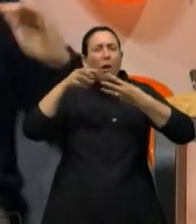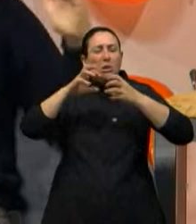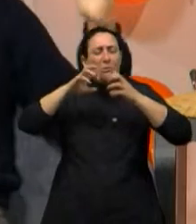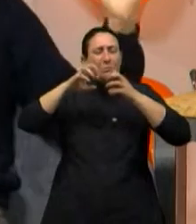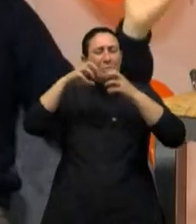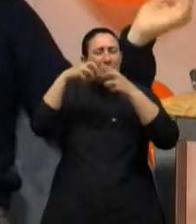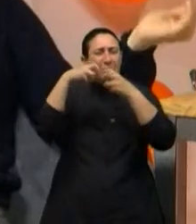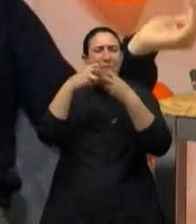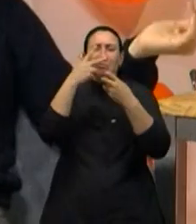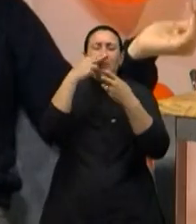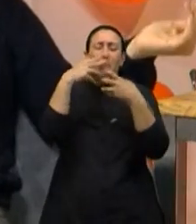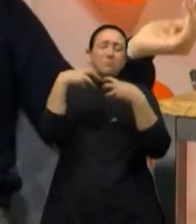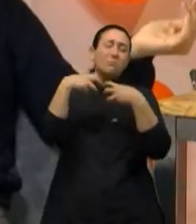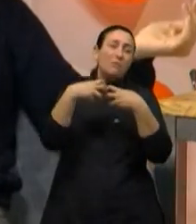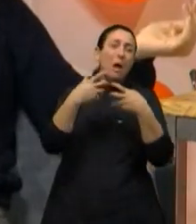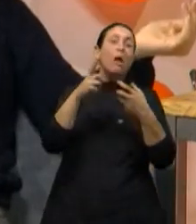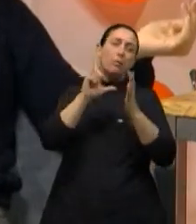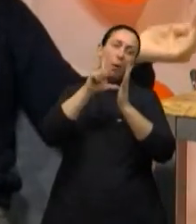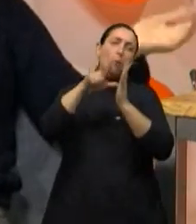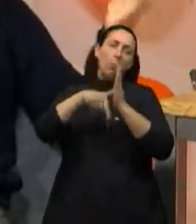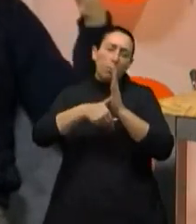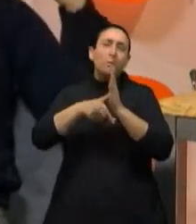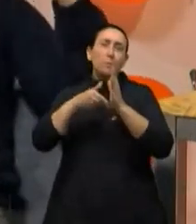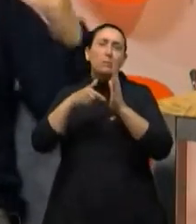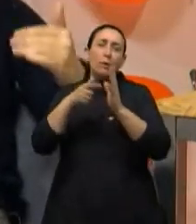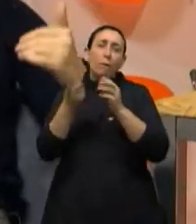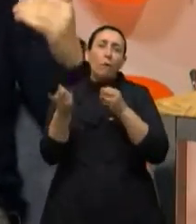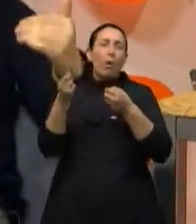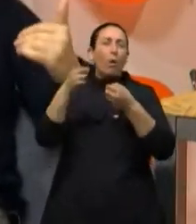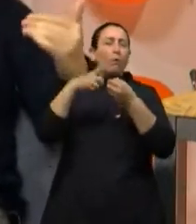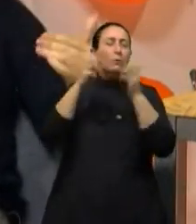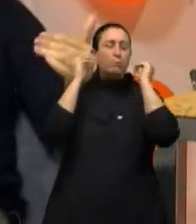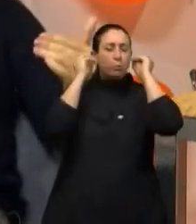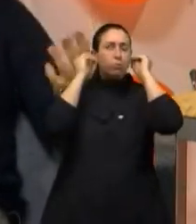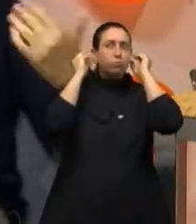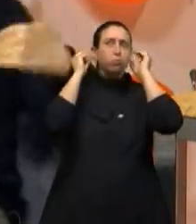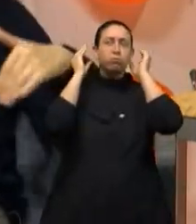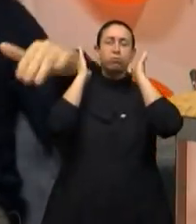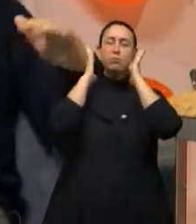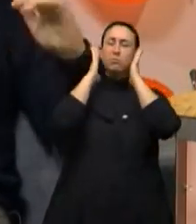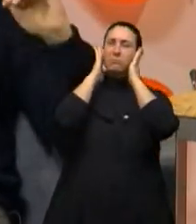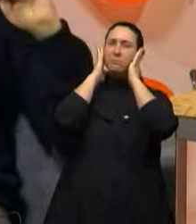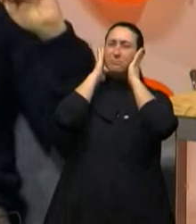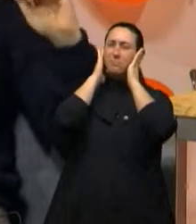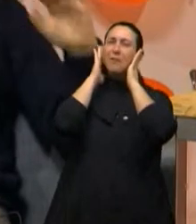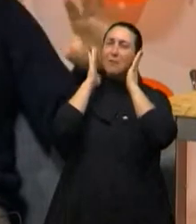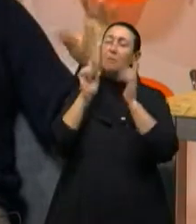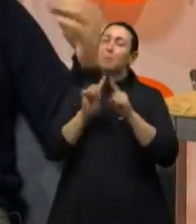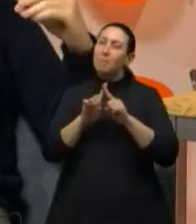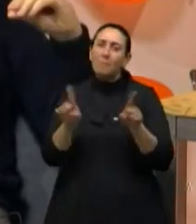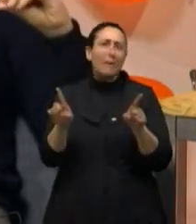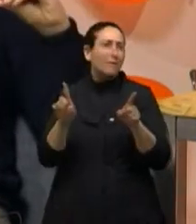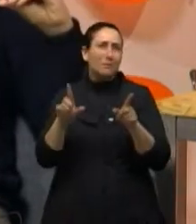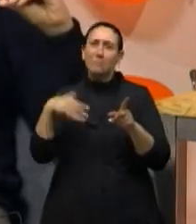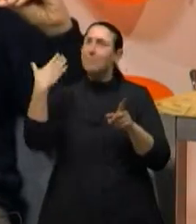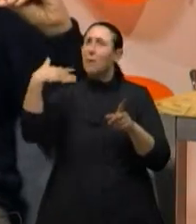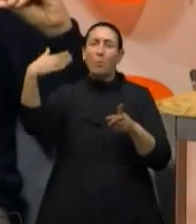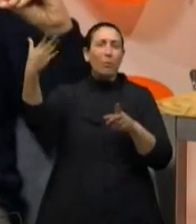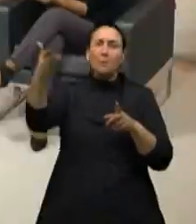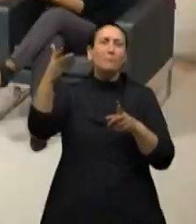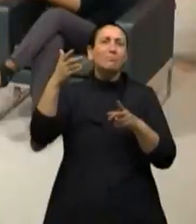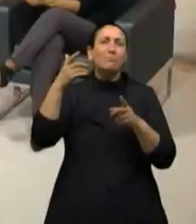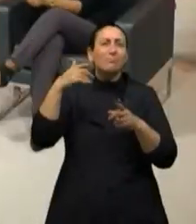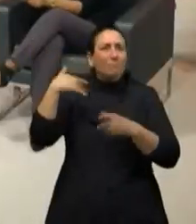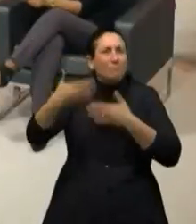assim que depois de algumas horas recupera né mas com o passar do tempo não tem mais a recuperação não tem mais a Regeneração